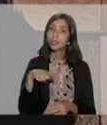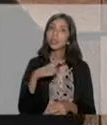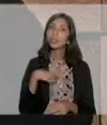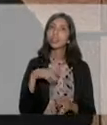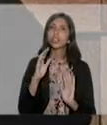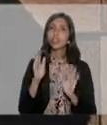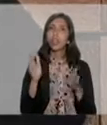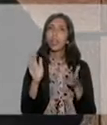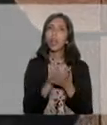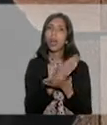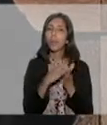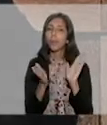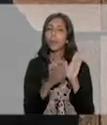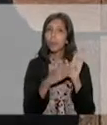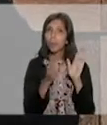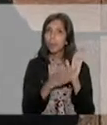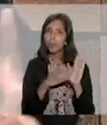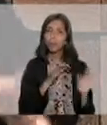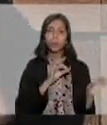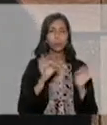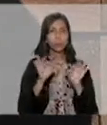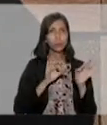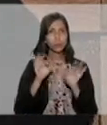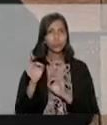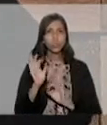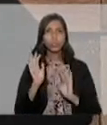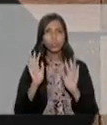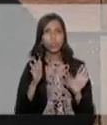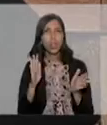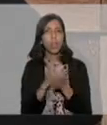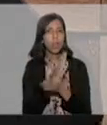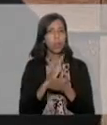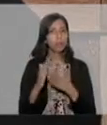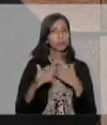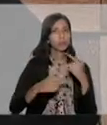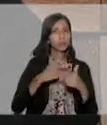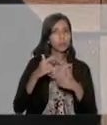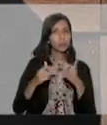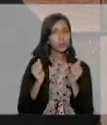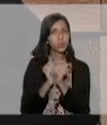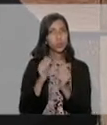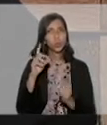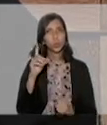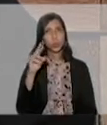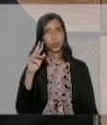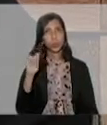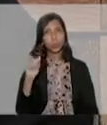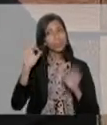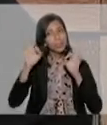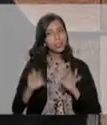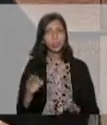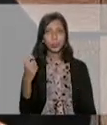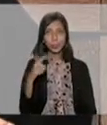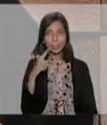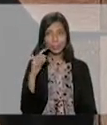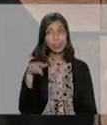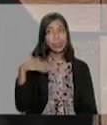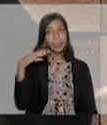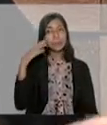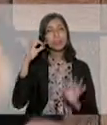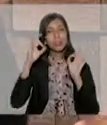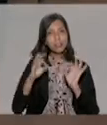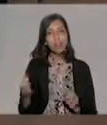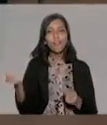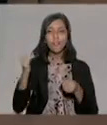gente entregou algumas propostas de projetos, estamos trabalhando em algumas, eu e a Duca. Ainda não tem nada certo. Então quando